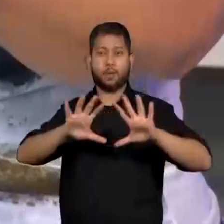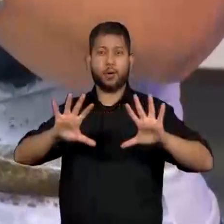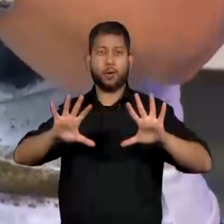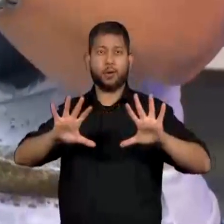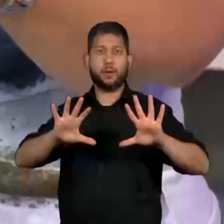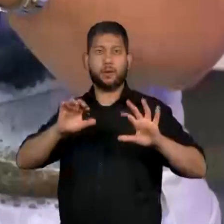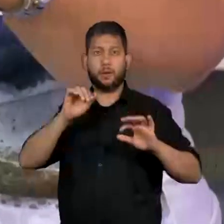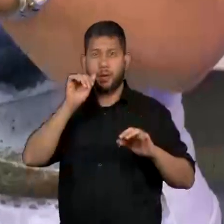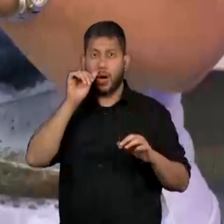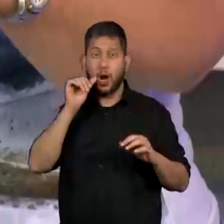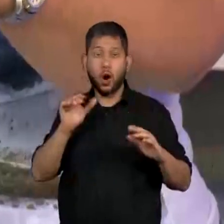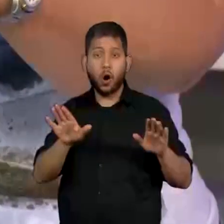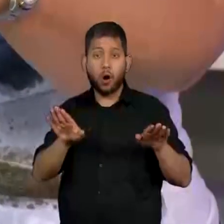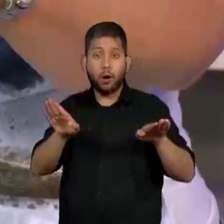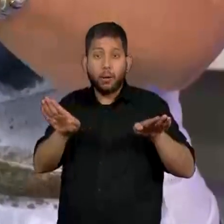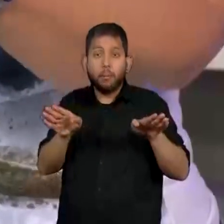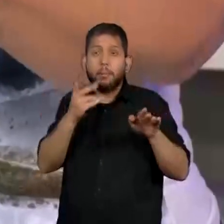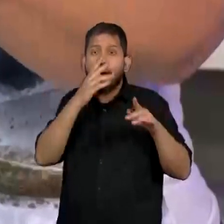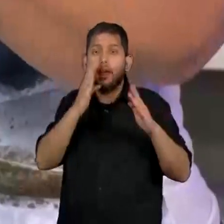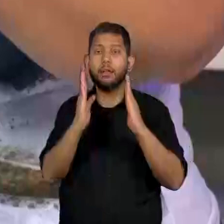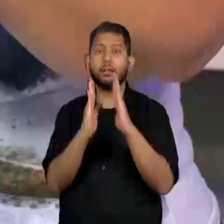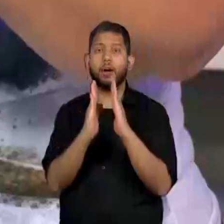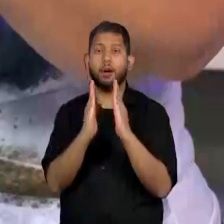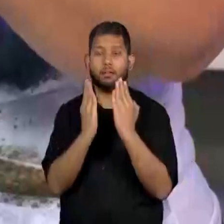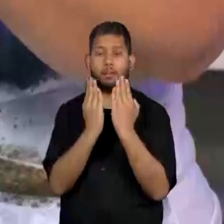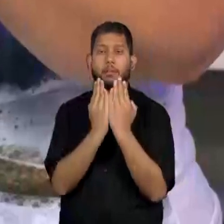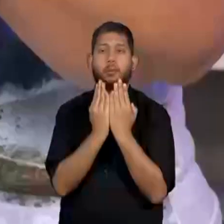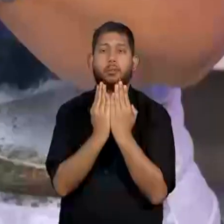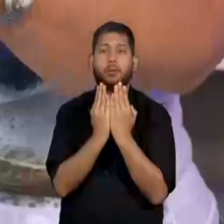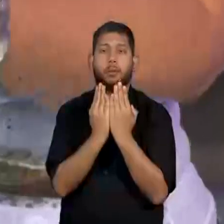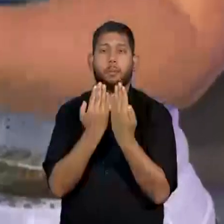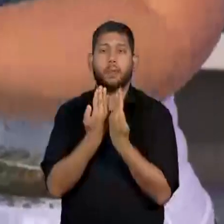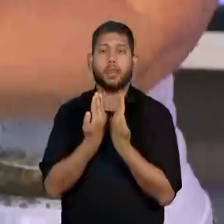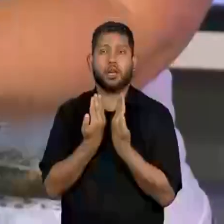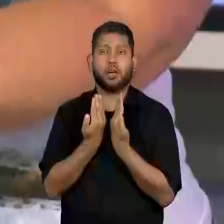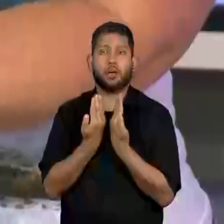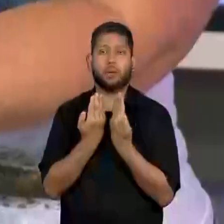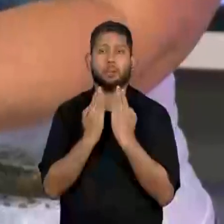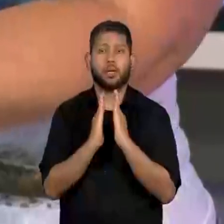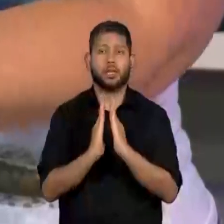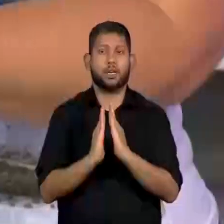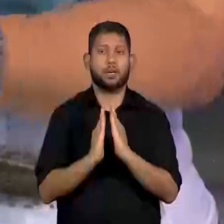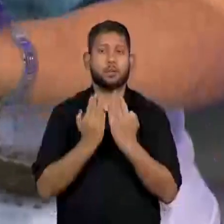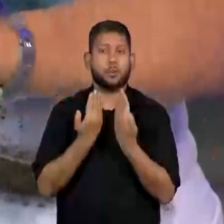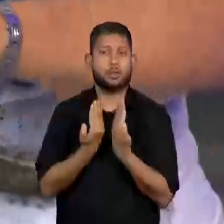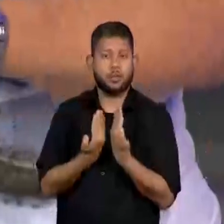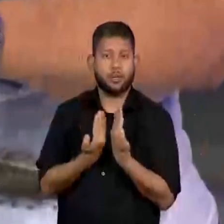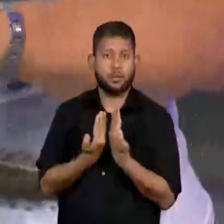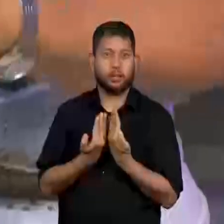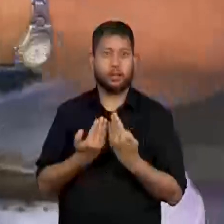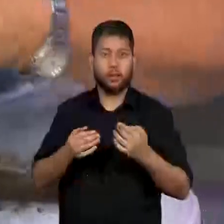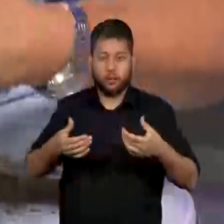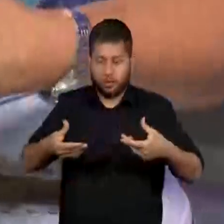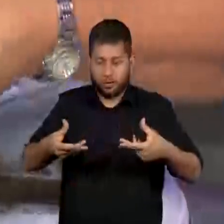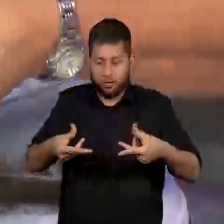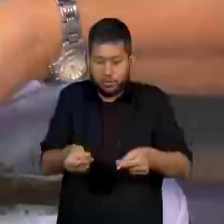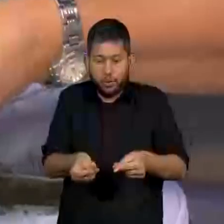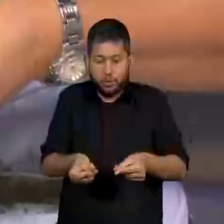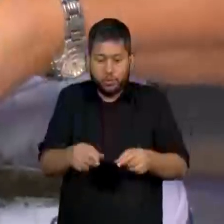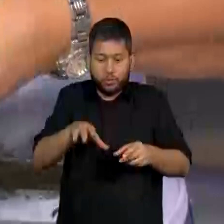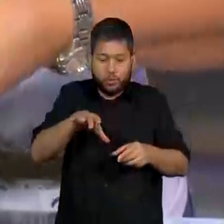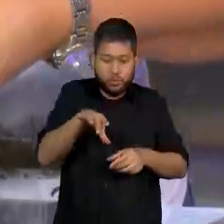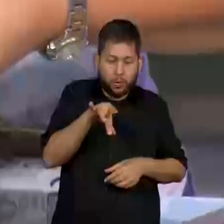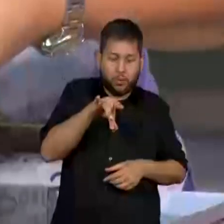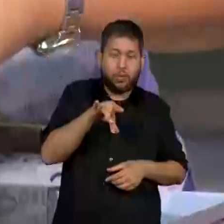umas dobras que ficaram Já para dentro é só empurrar elas juntar as pontinhas assim ó ó vamos ver